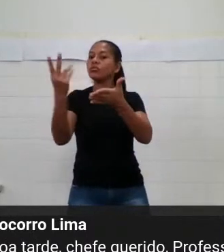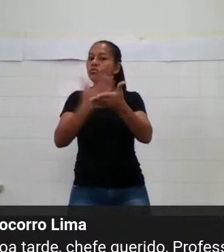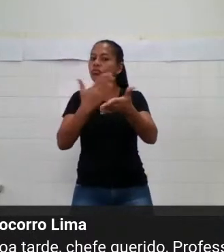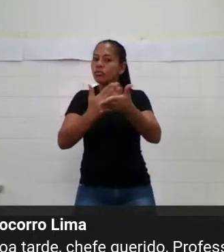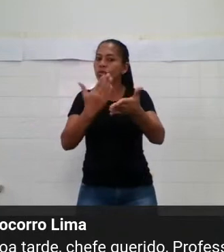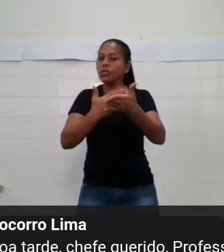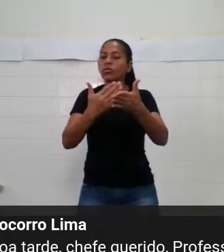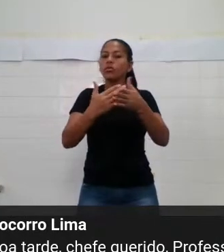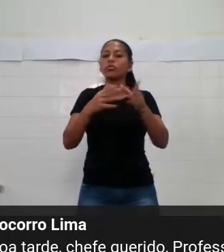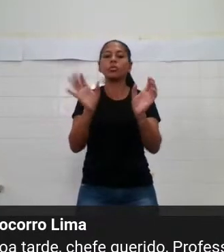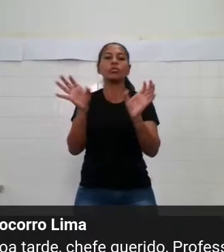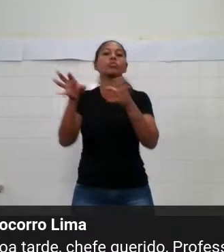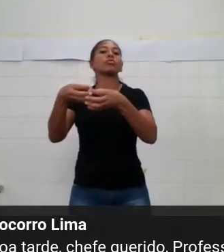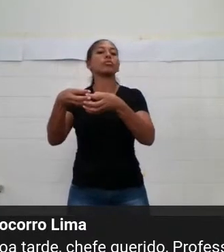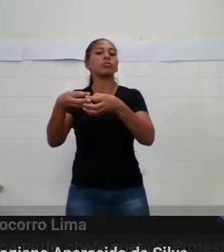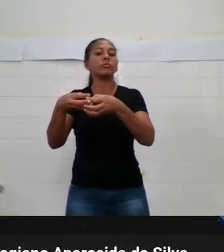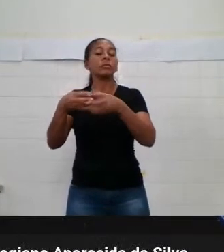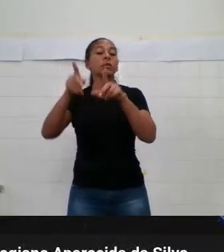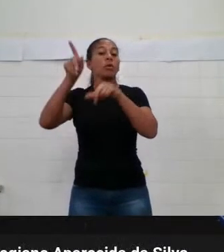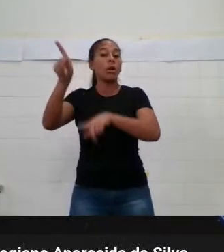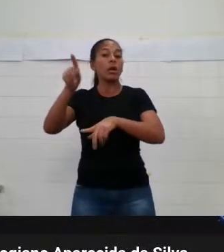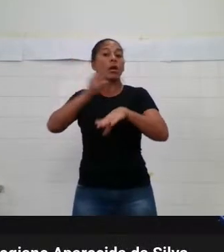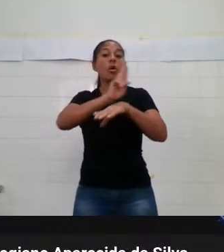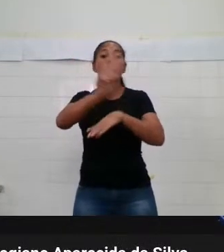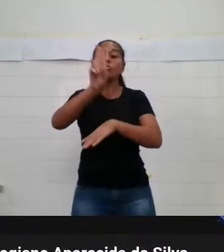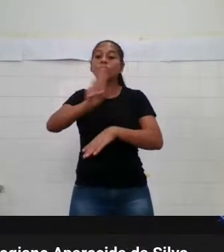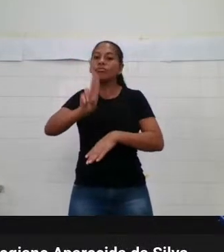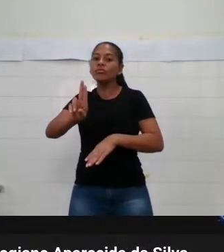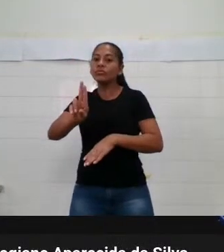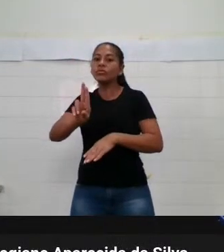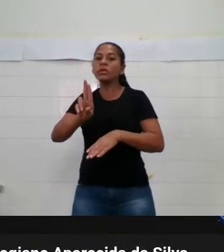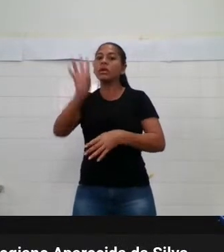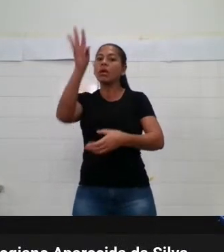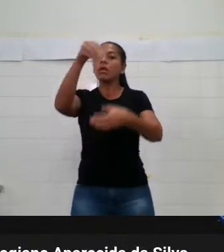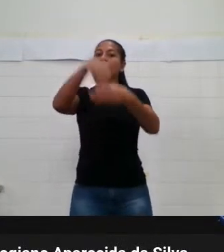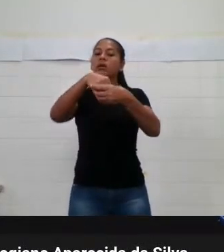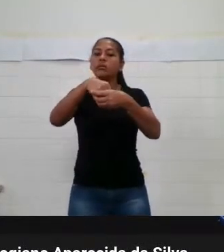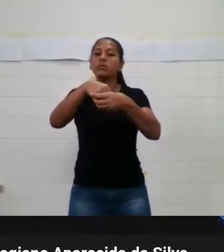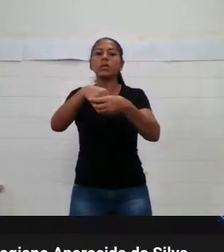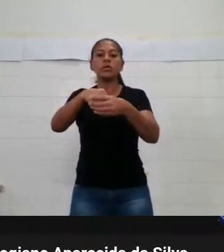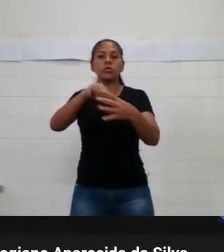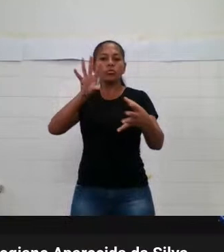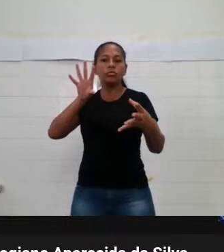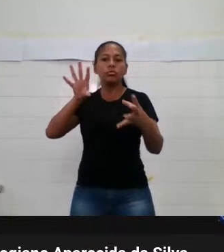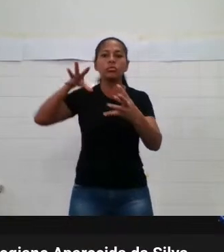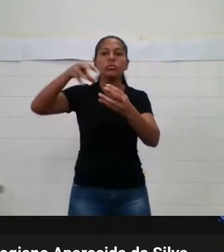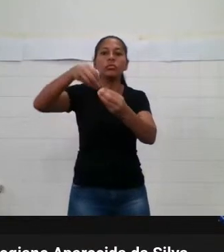coletânea. Então, ela é um nome que faz parte da consolidação